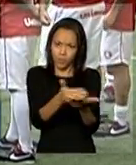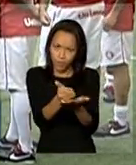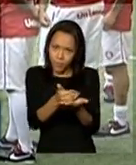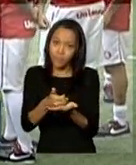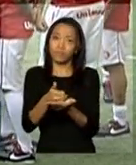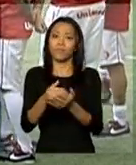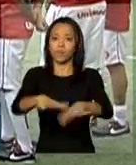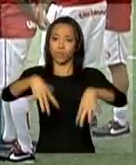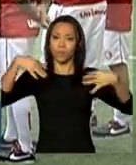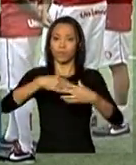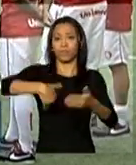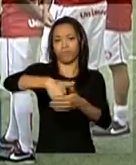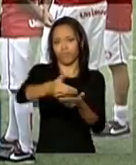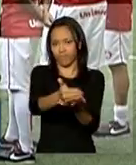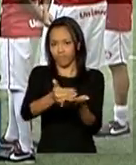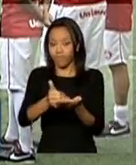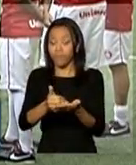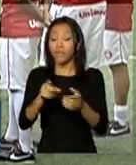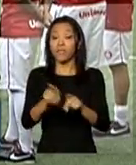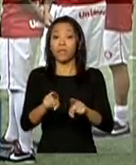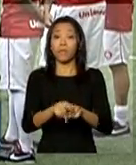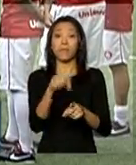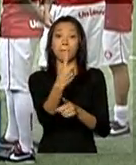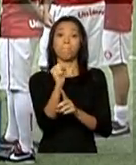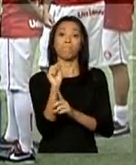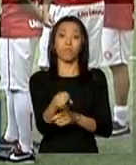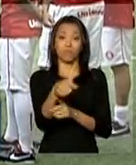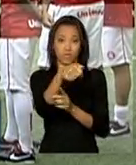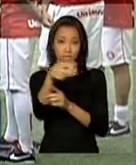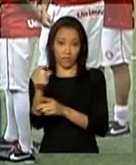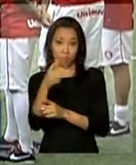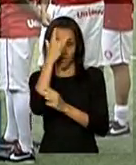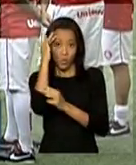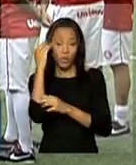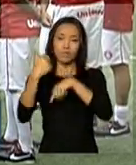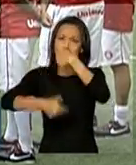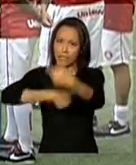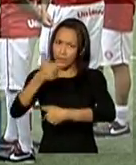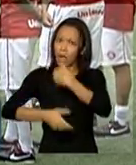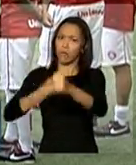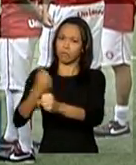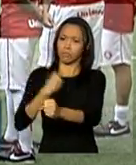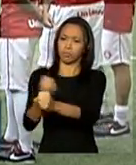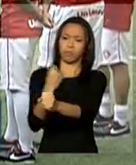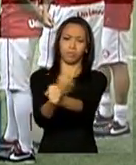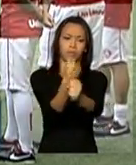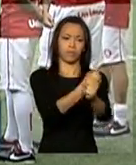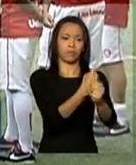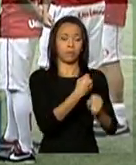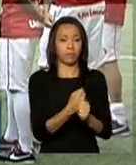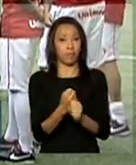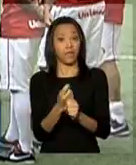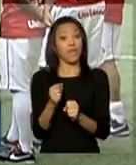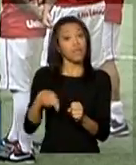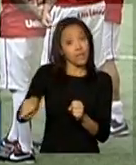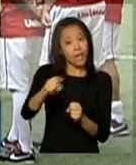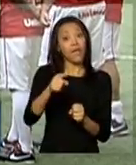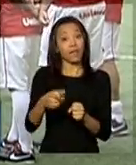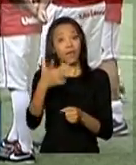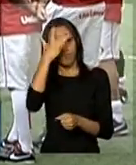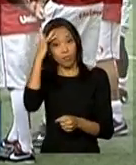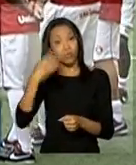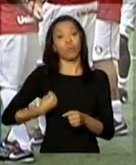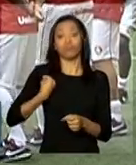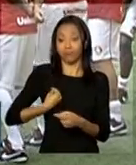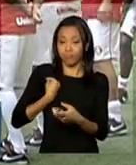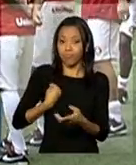Beira-Rio. No pico da obra, 1.700 operários trabalharam aqui na reforma do Beira-Rio e parte deles está aqui